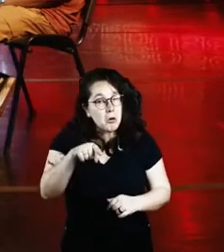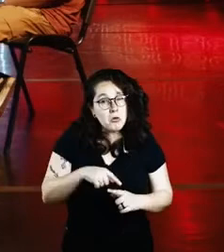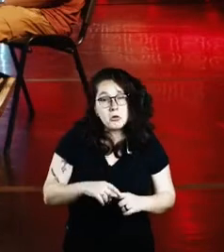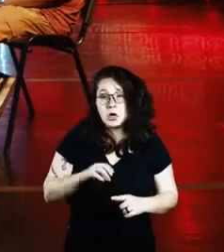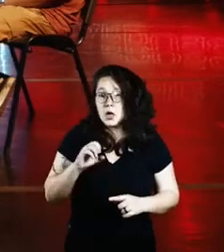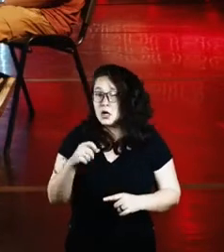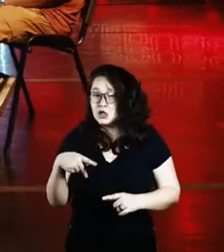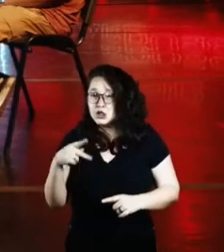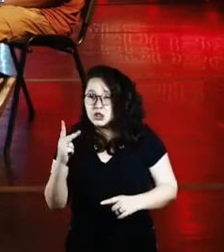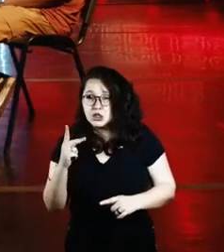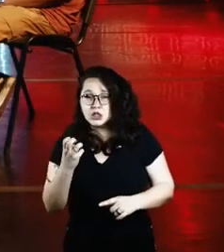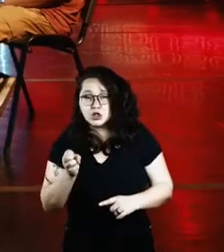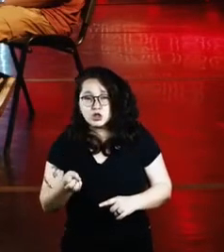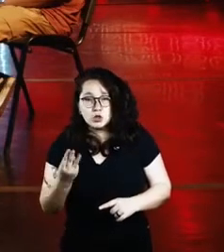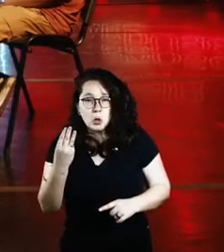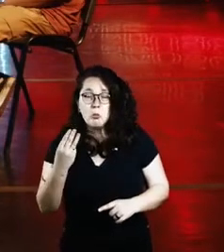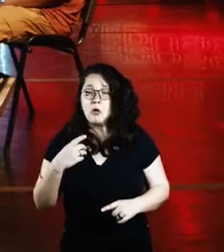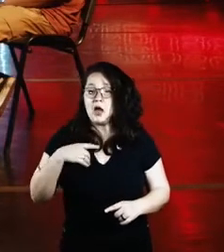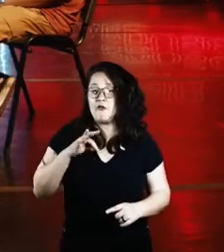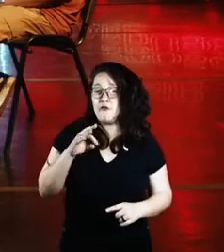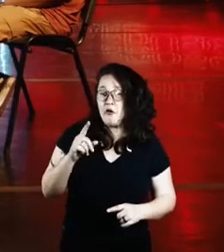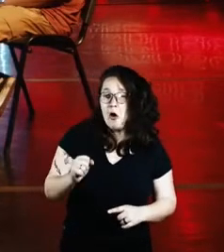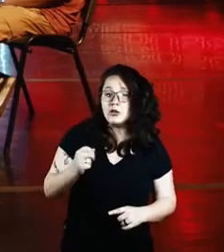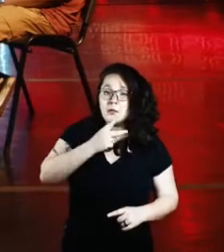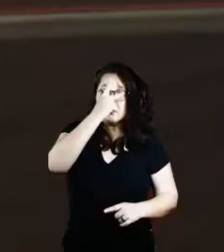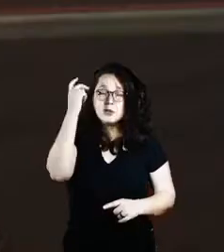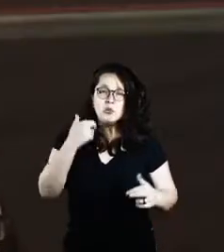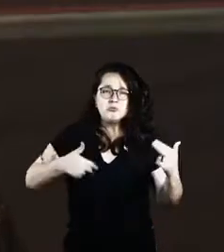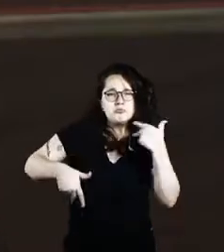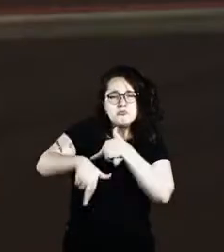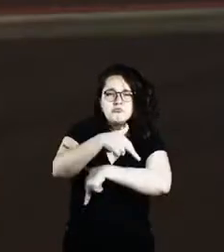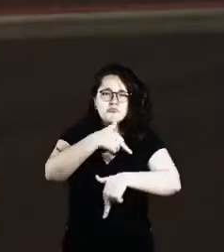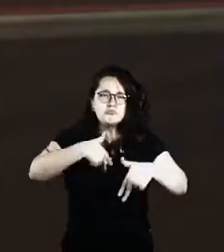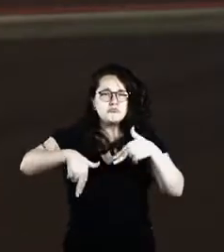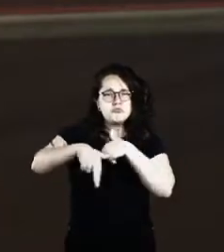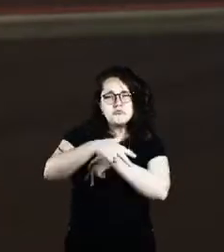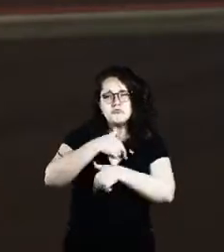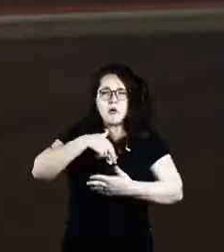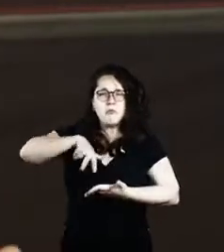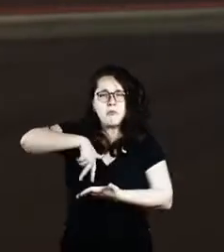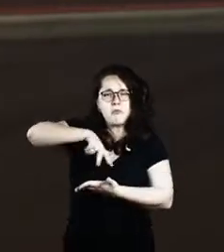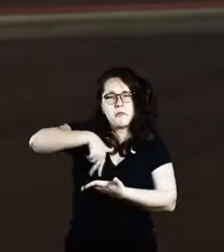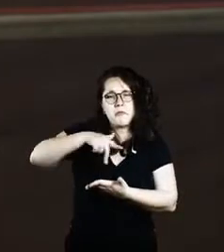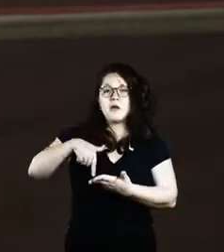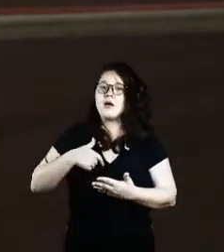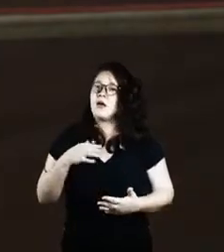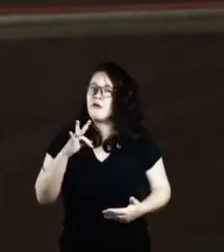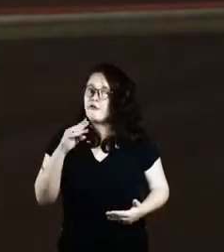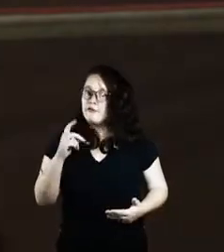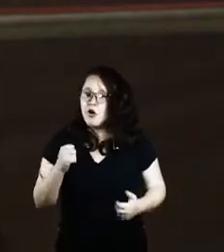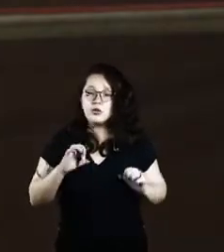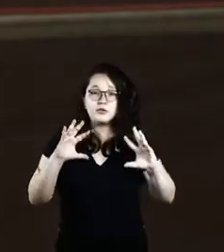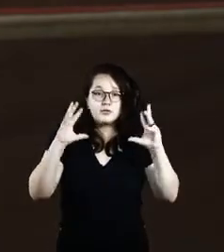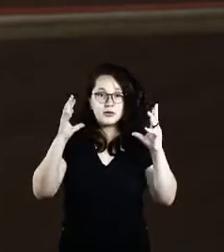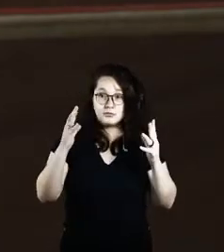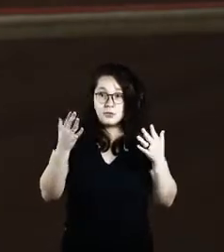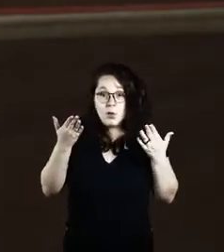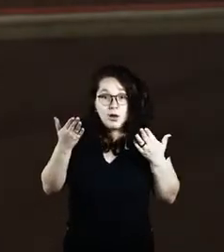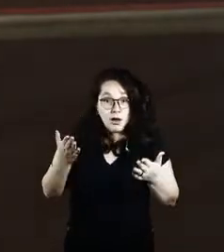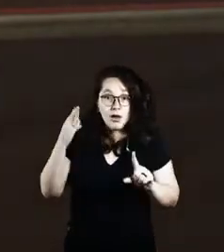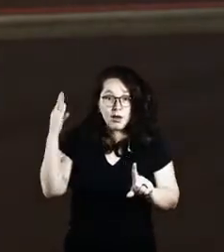colocavam os pretos pra balançar, o barato era louco, as festas dos caras. Então, assim, são referências, mano, pra